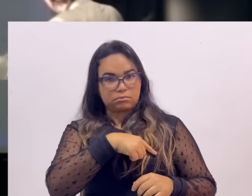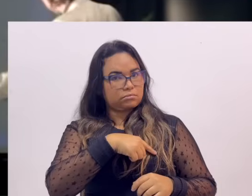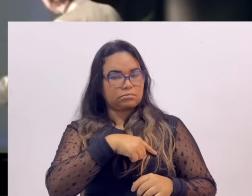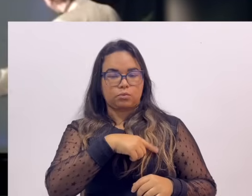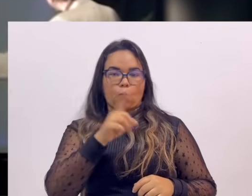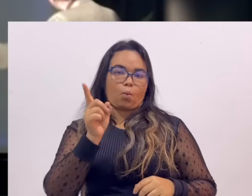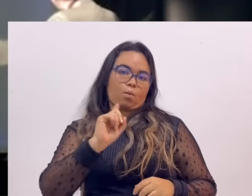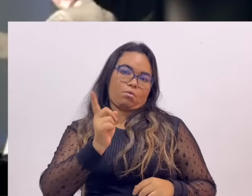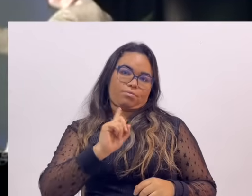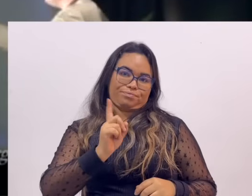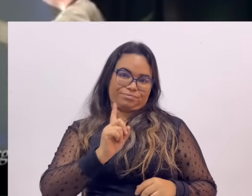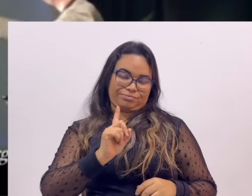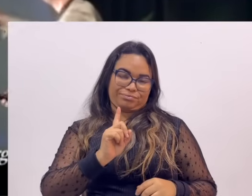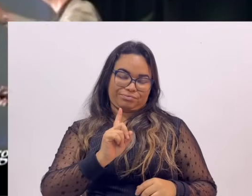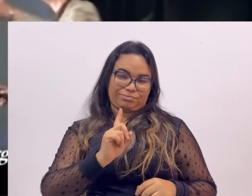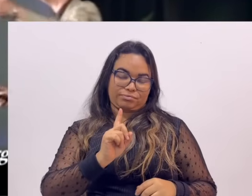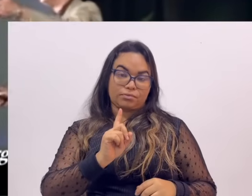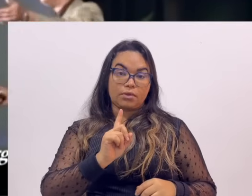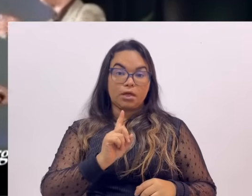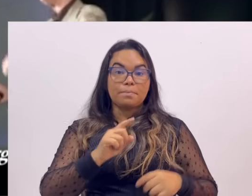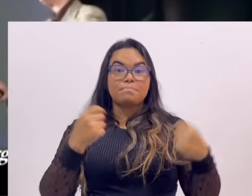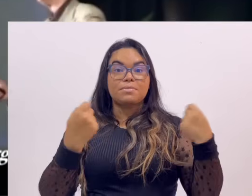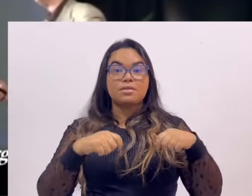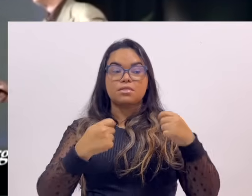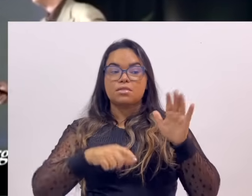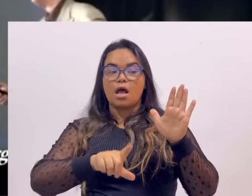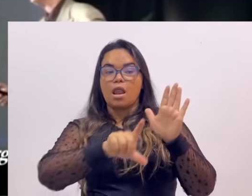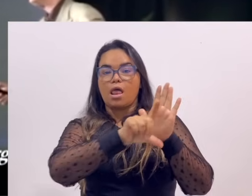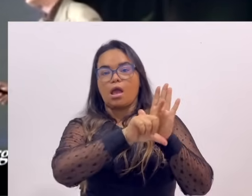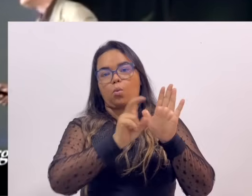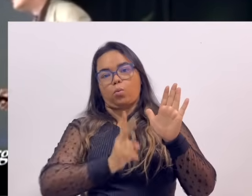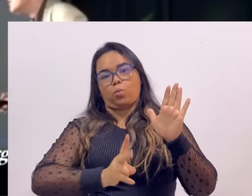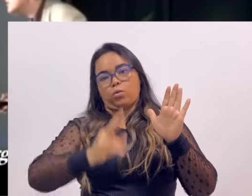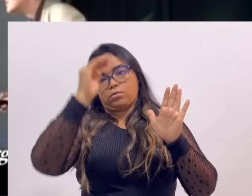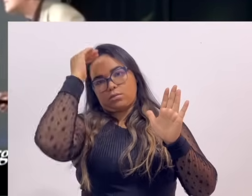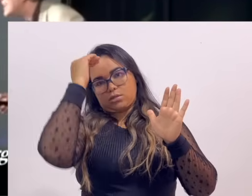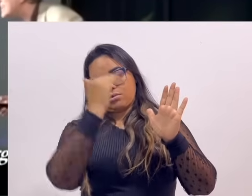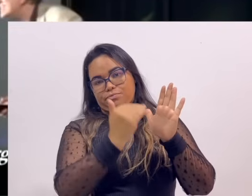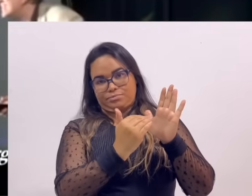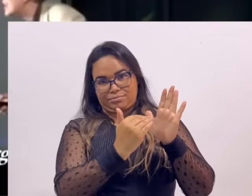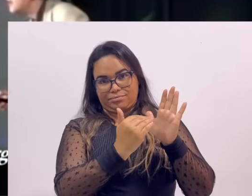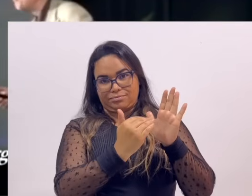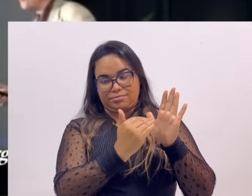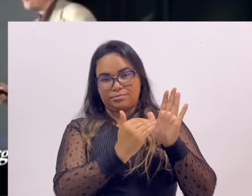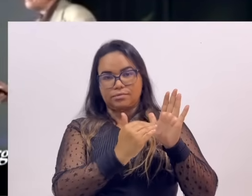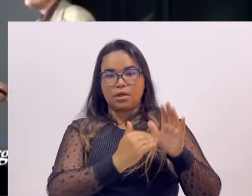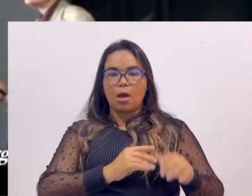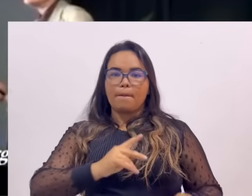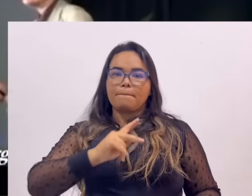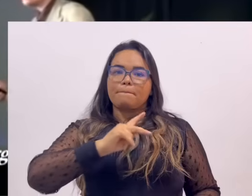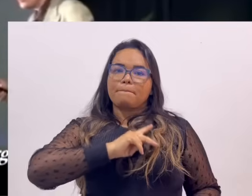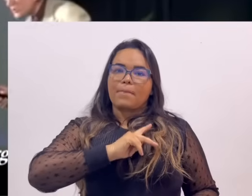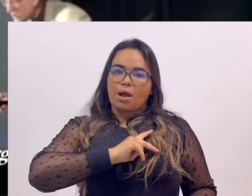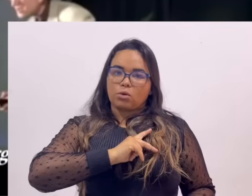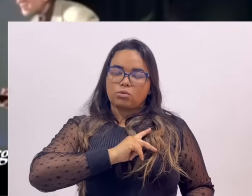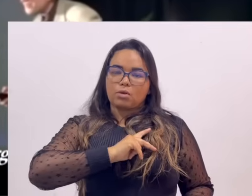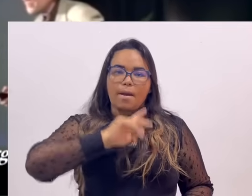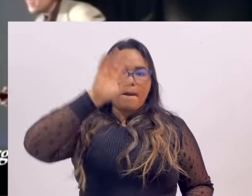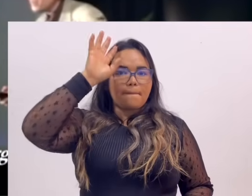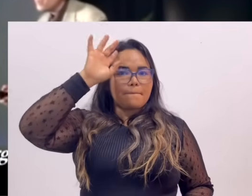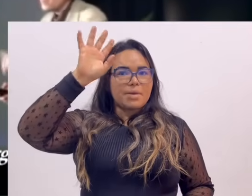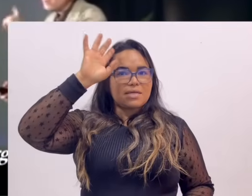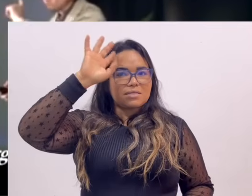De maneira nenhuma. Antes, estabeleceremos a lei. É incrível como o pensamento de Paulo é